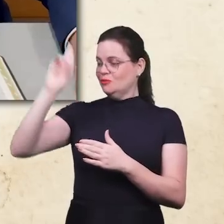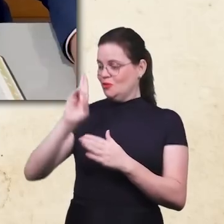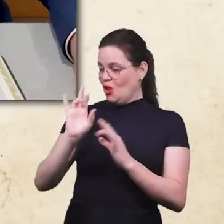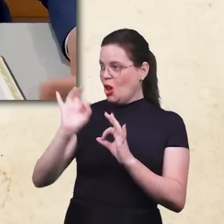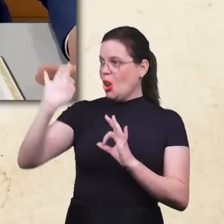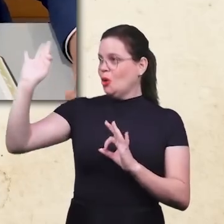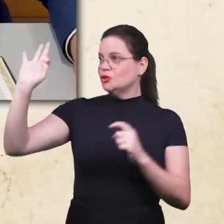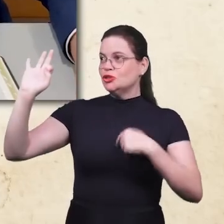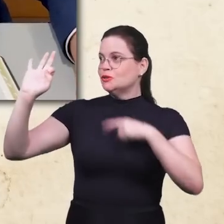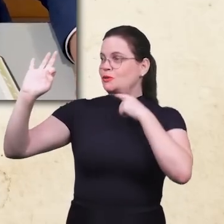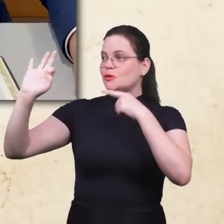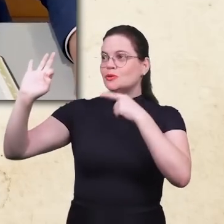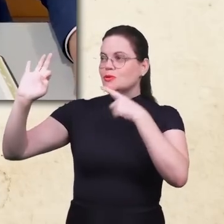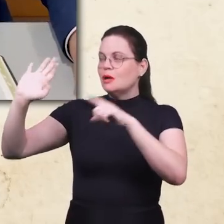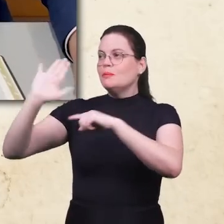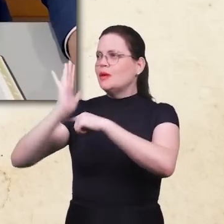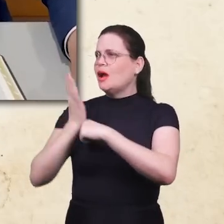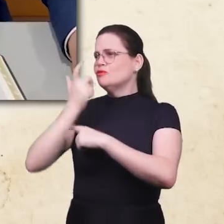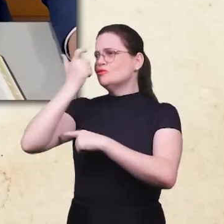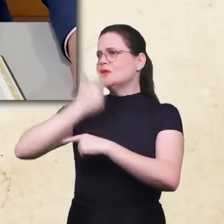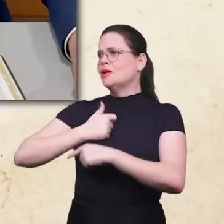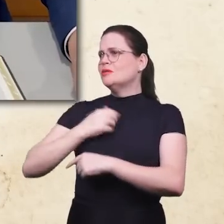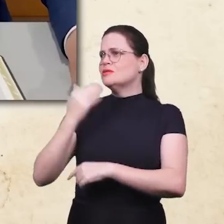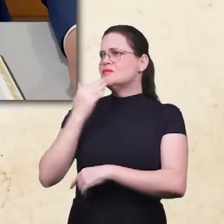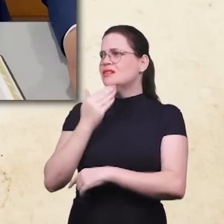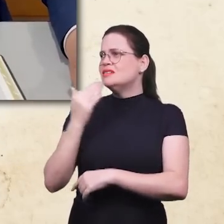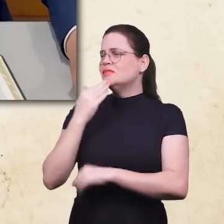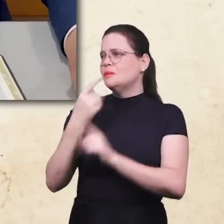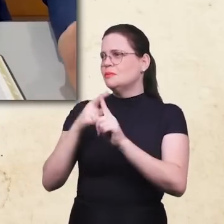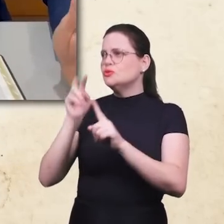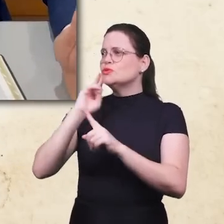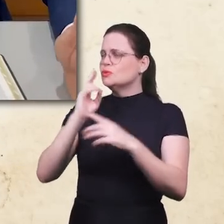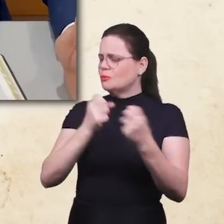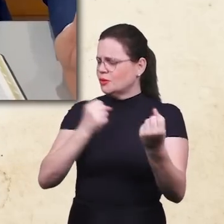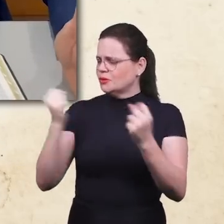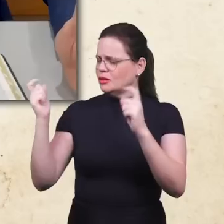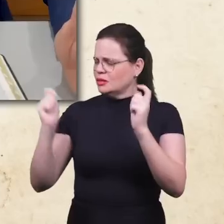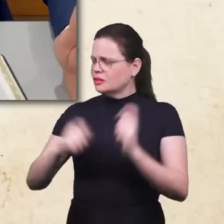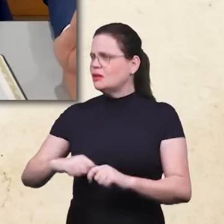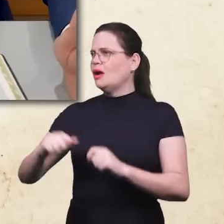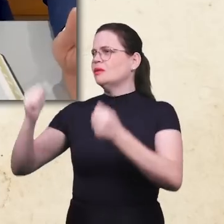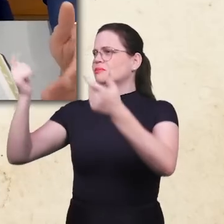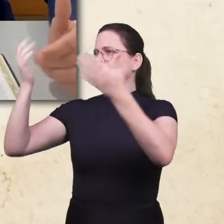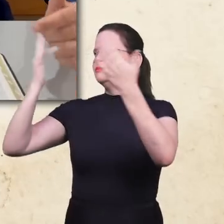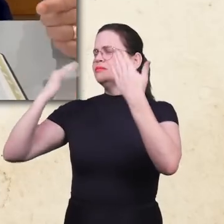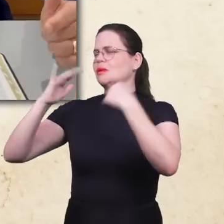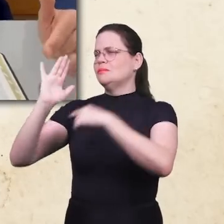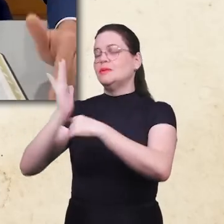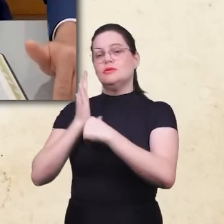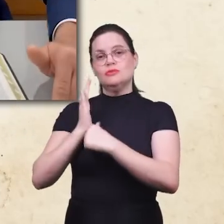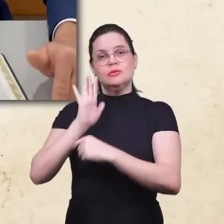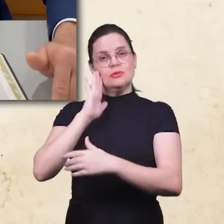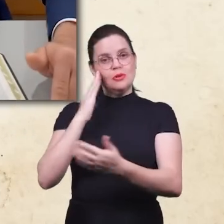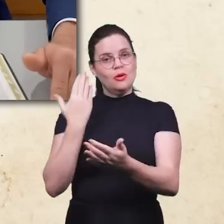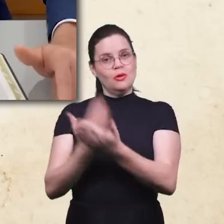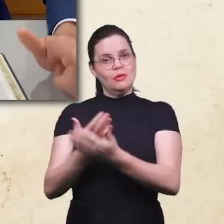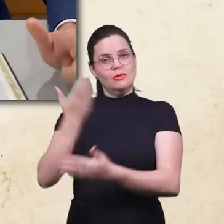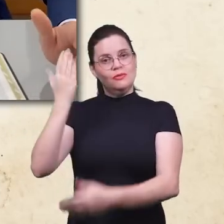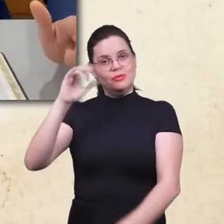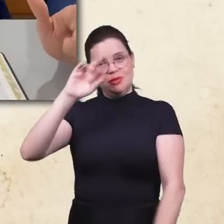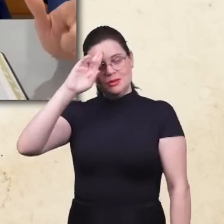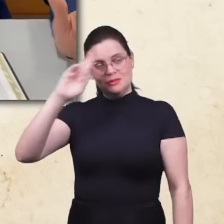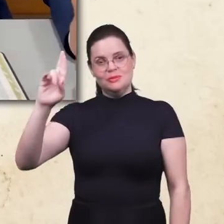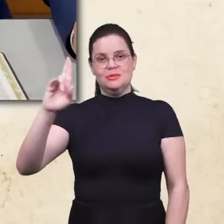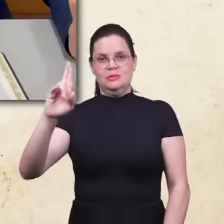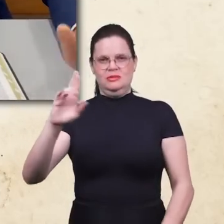me ajuda, eu sou limitado, mas o Senhor é poderoso, o Senhor é forte. Entrega a tua vida ao Senhor, confia nele, não